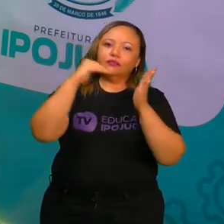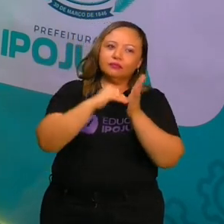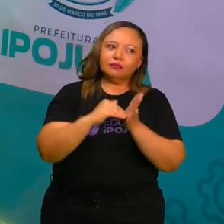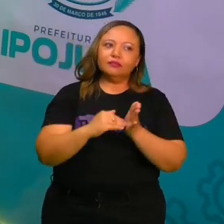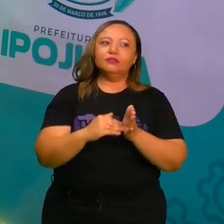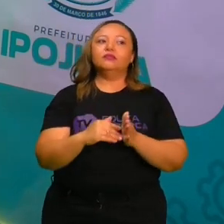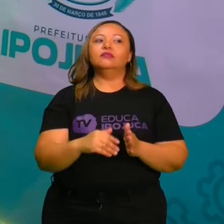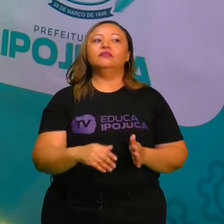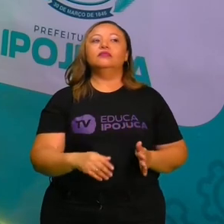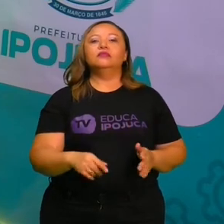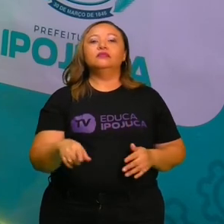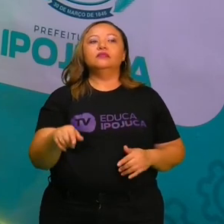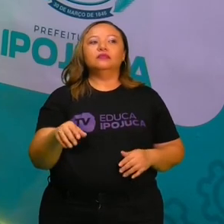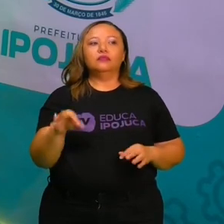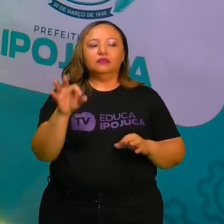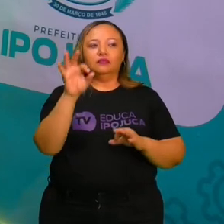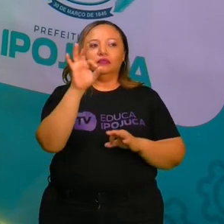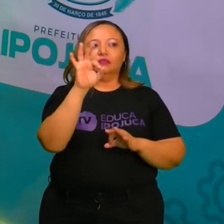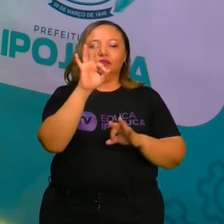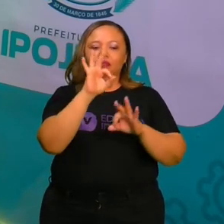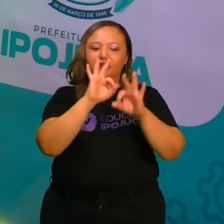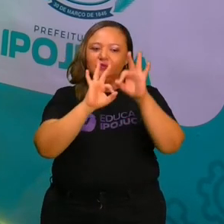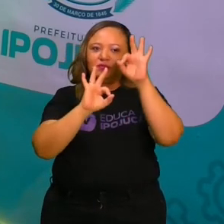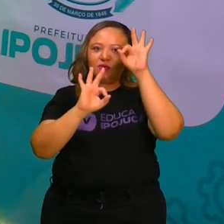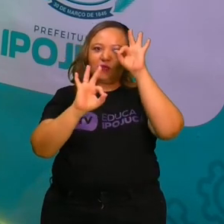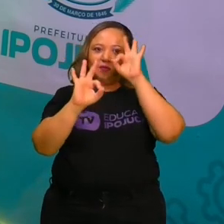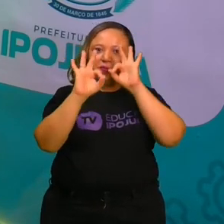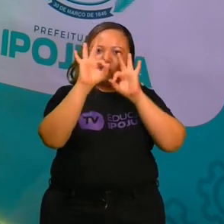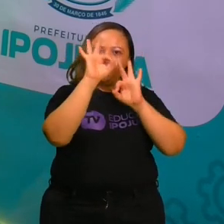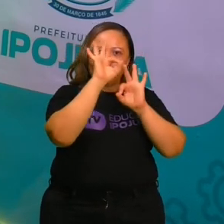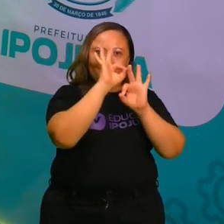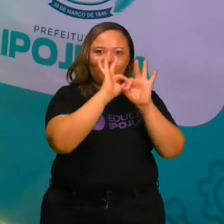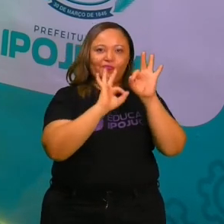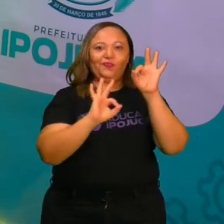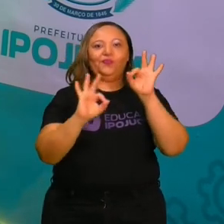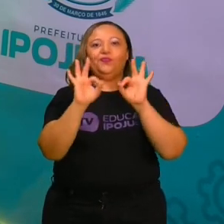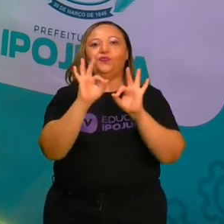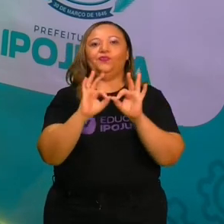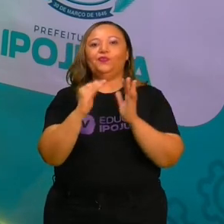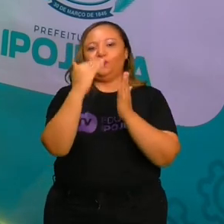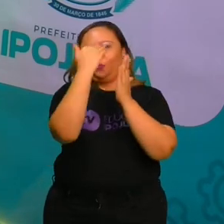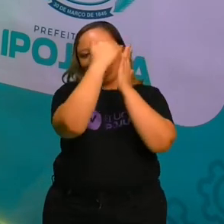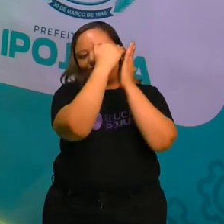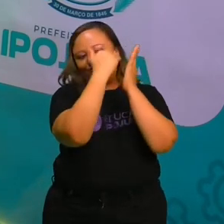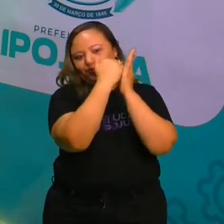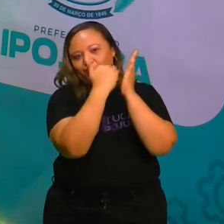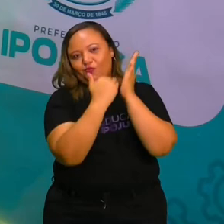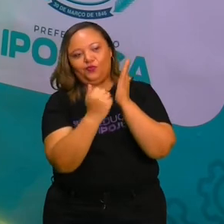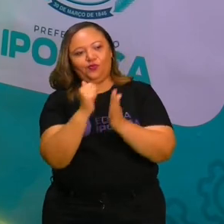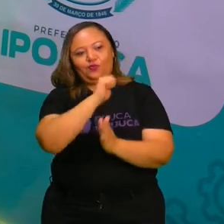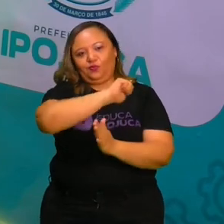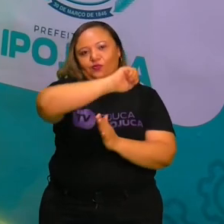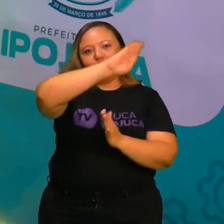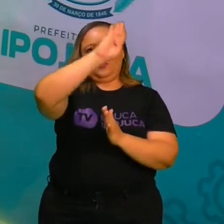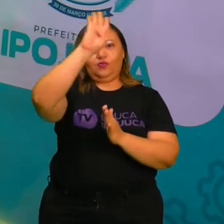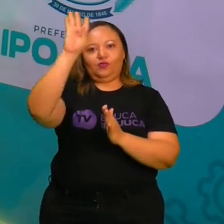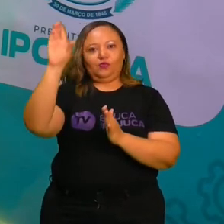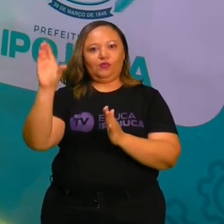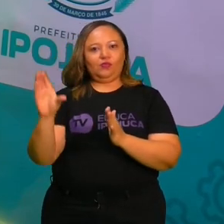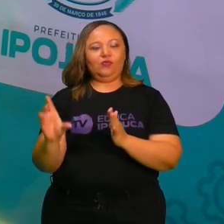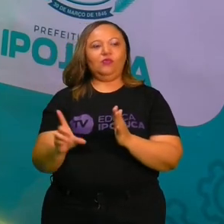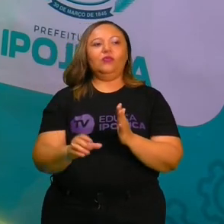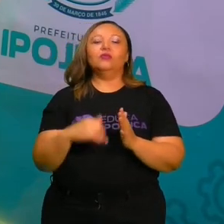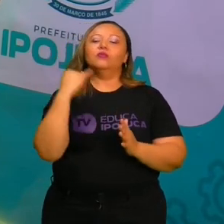aí vem o quê? Muito bem. Você vai organizá-la na ordem alfabética. Essa aí é a